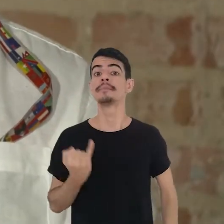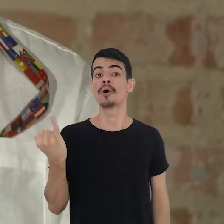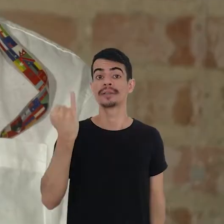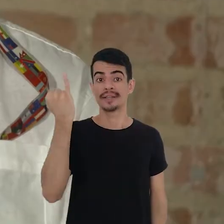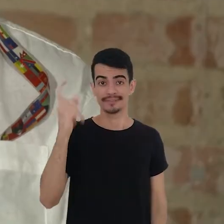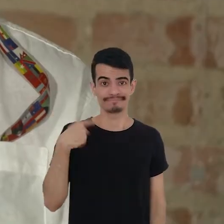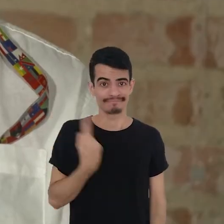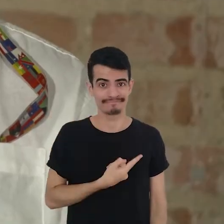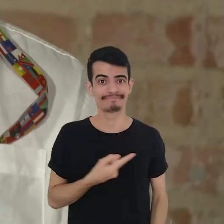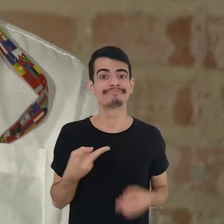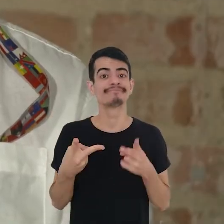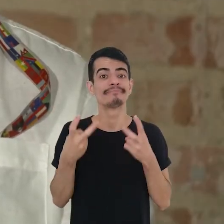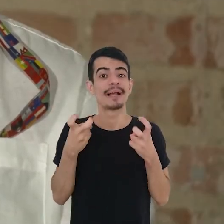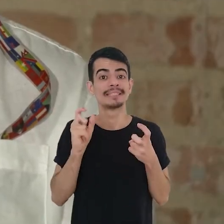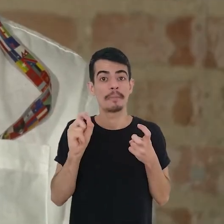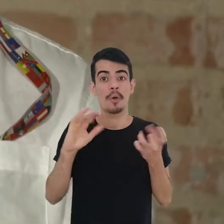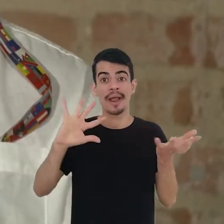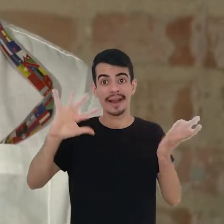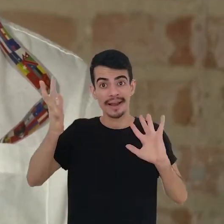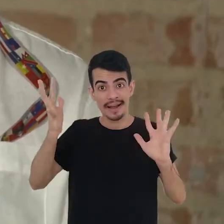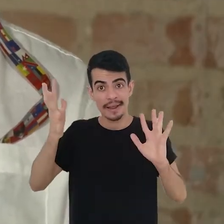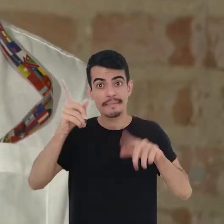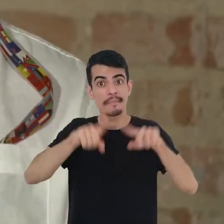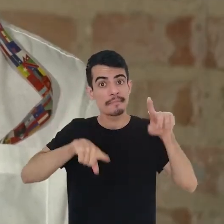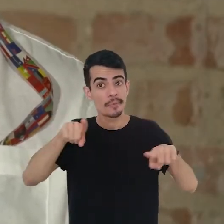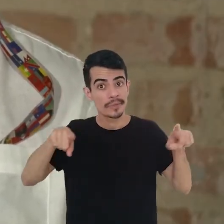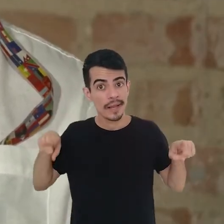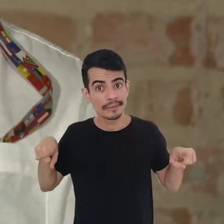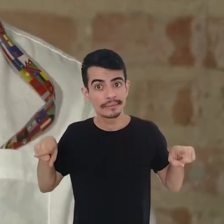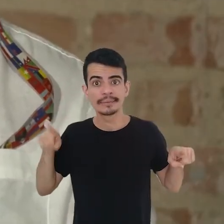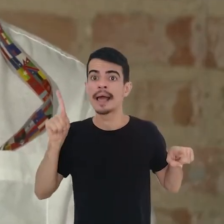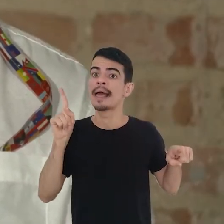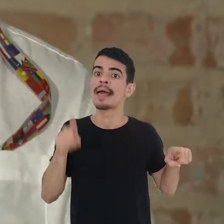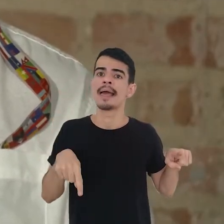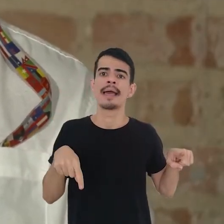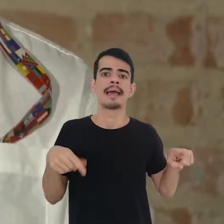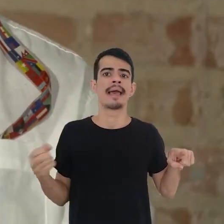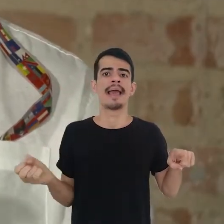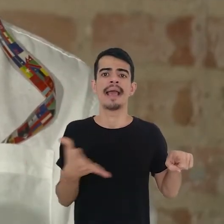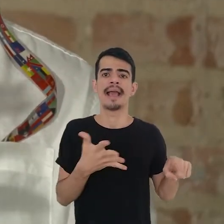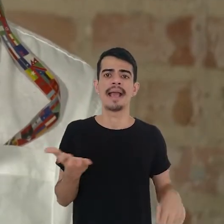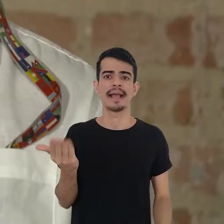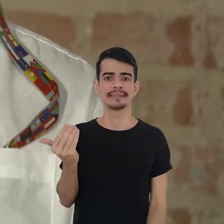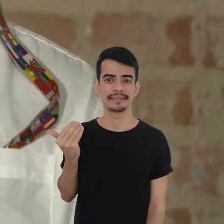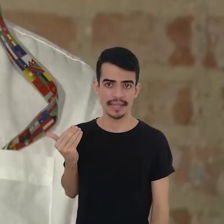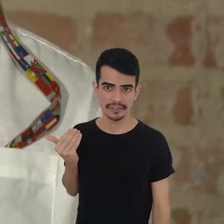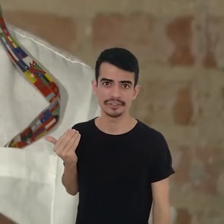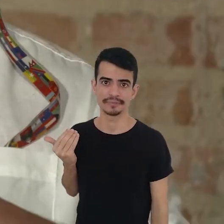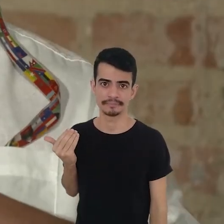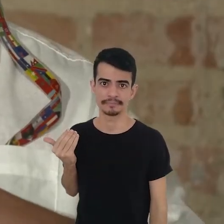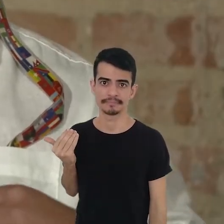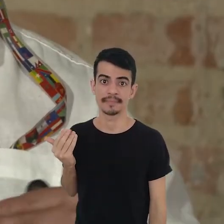as mudanças climáticas, elas são um fenômeno recente. A gente só consegue